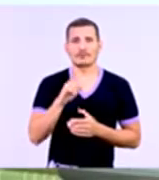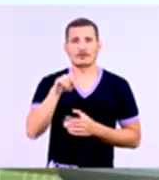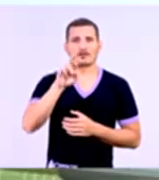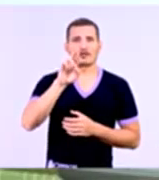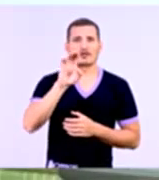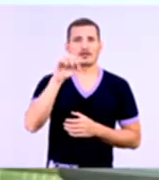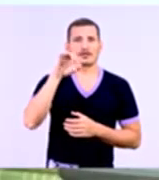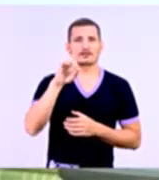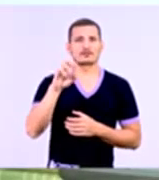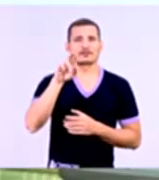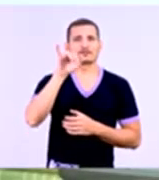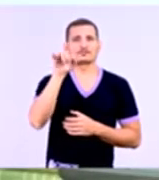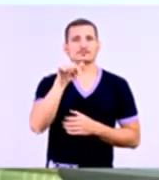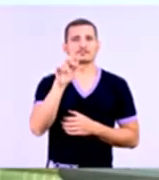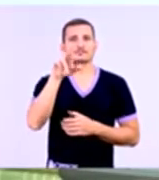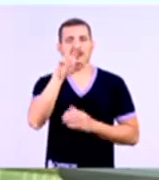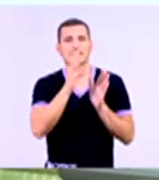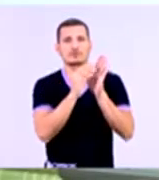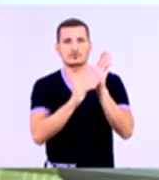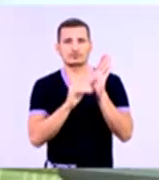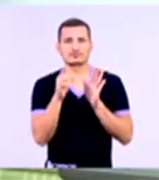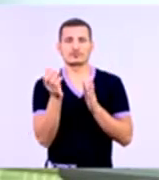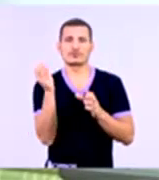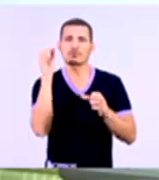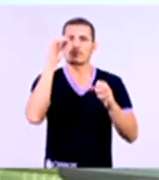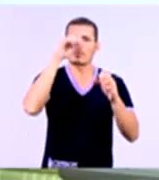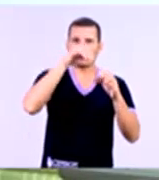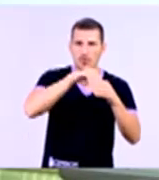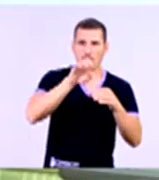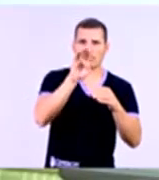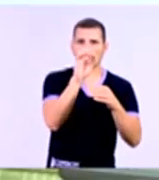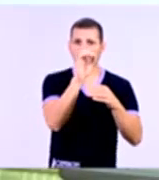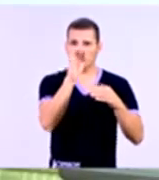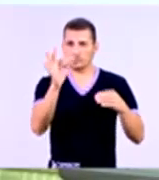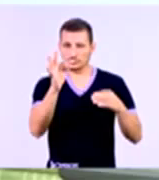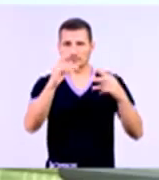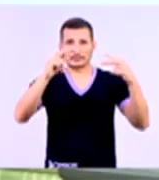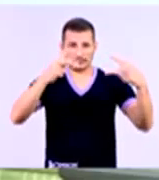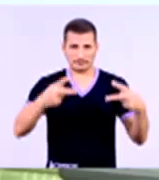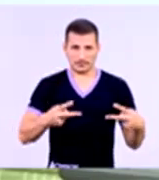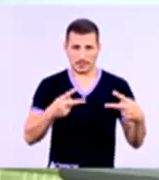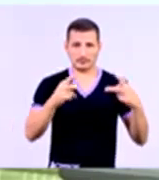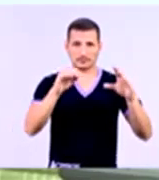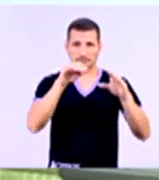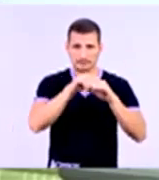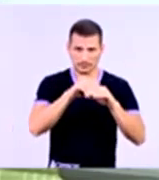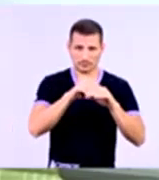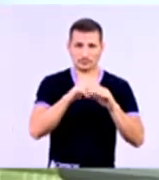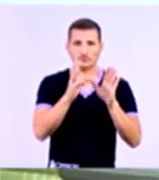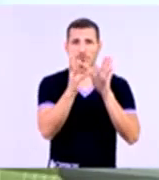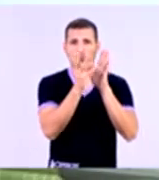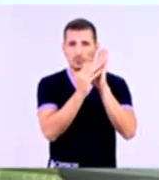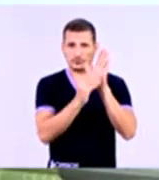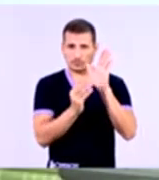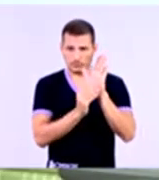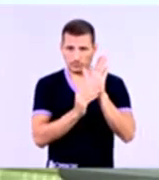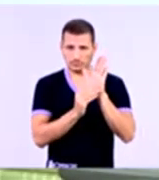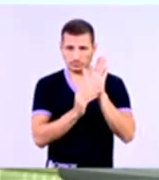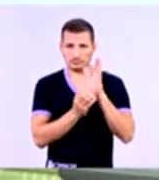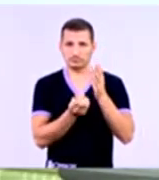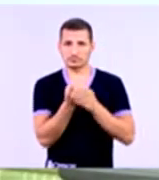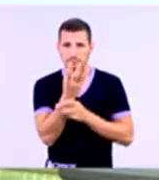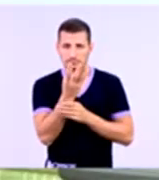renderizar conteúdo. Quando você coloca o Bootstrap dentro do HTML, o conteúdo gerado inclui